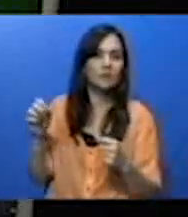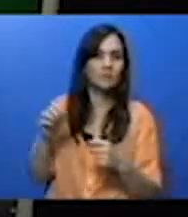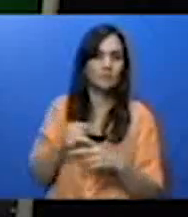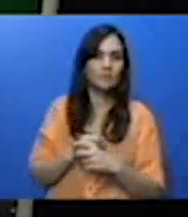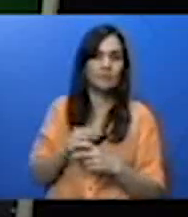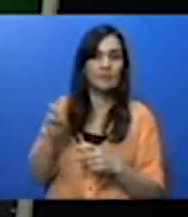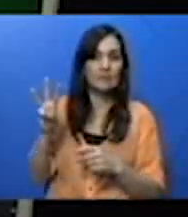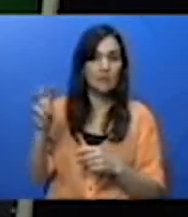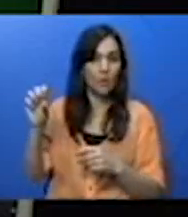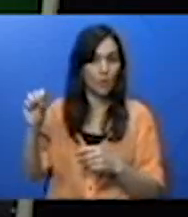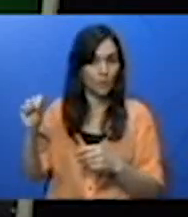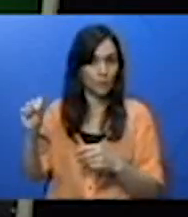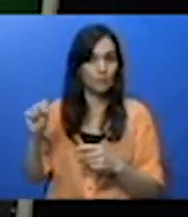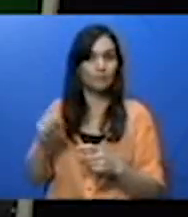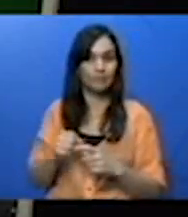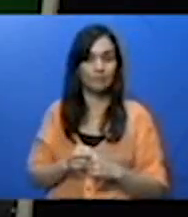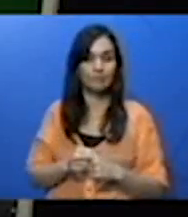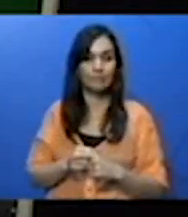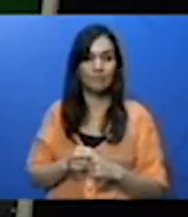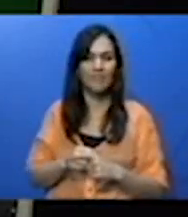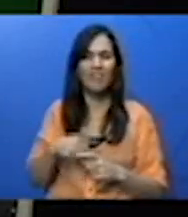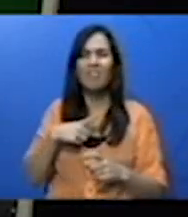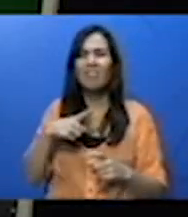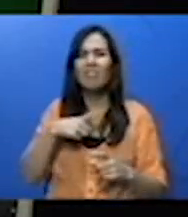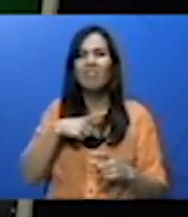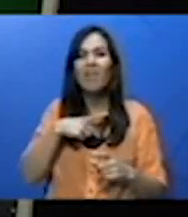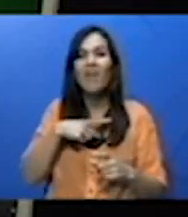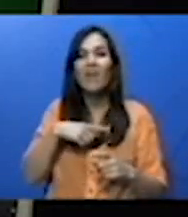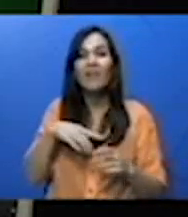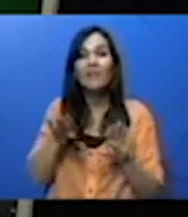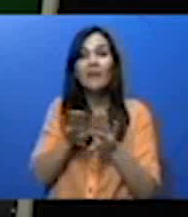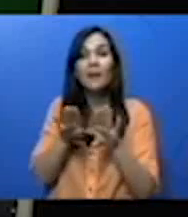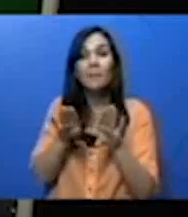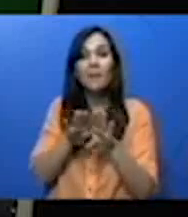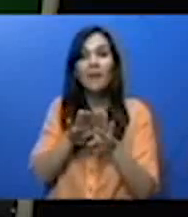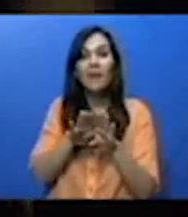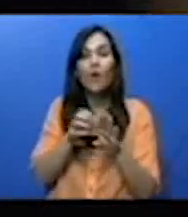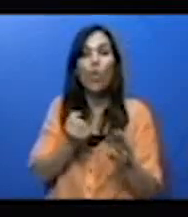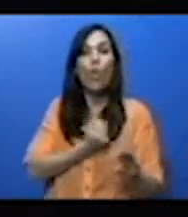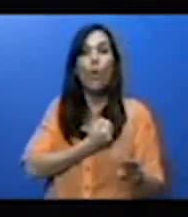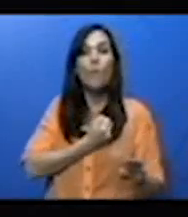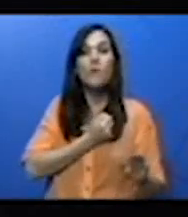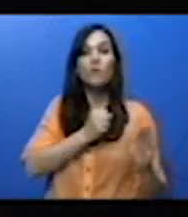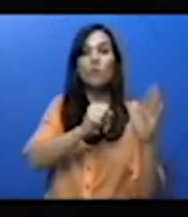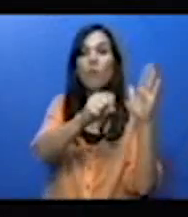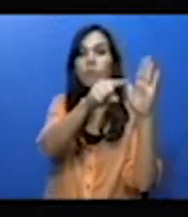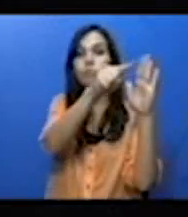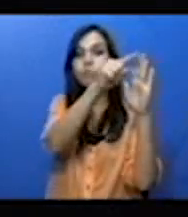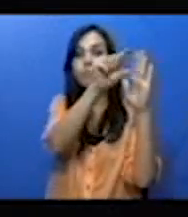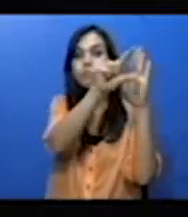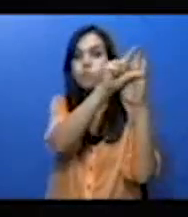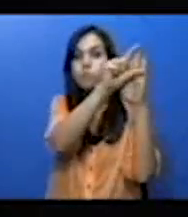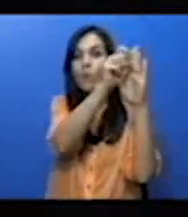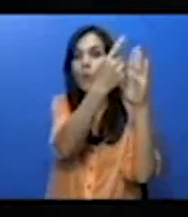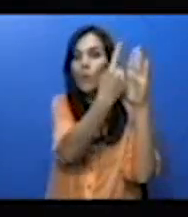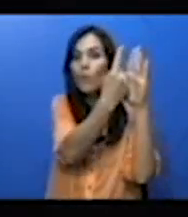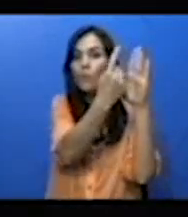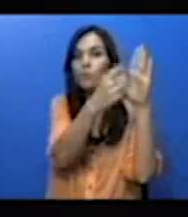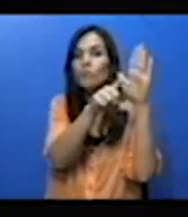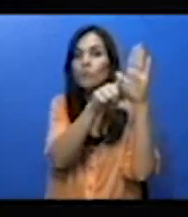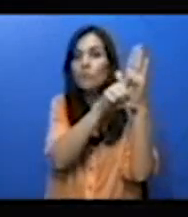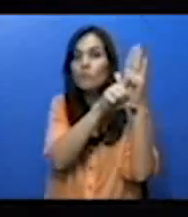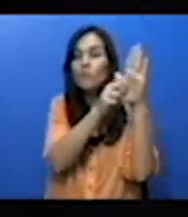tá? Ó, aqui tem até os números, tá? Vocês podem acompanhar aí no poeminha de vocês, da apostila.